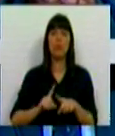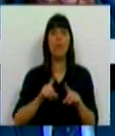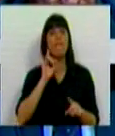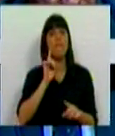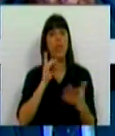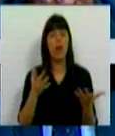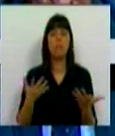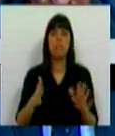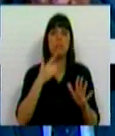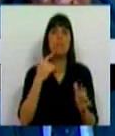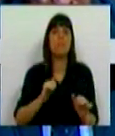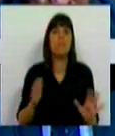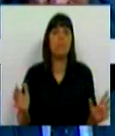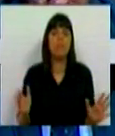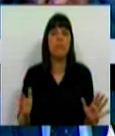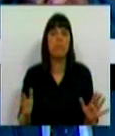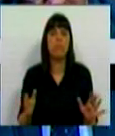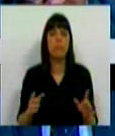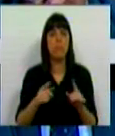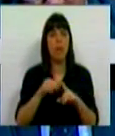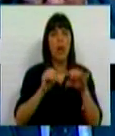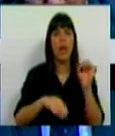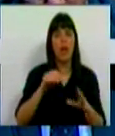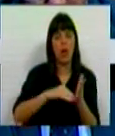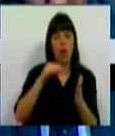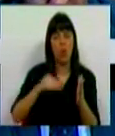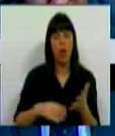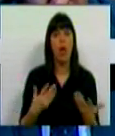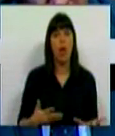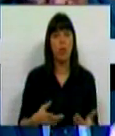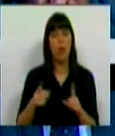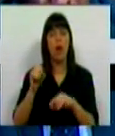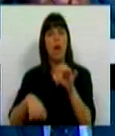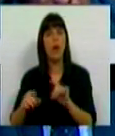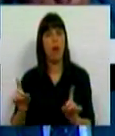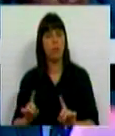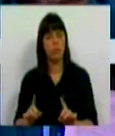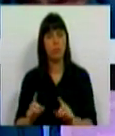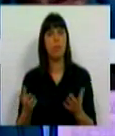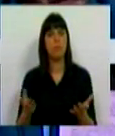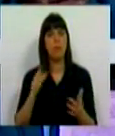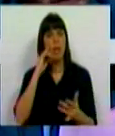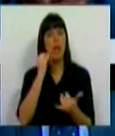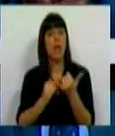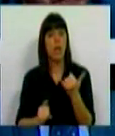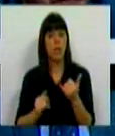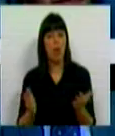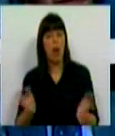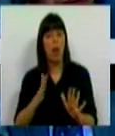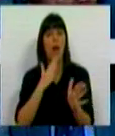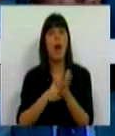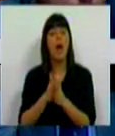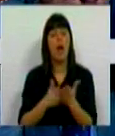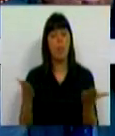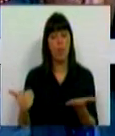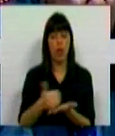dos diferentes valores. Agora, não podemos, naturalmente, nem pôr em causa contratos que estão em vigor, nem pôr, obviamente, em risco o não